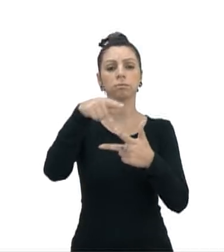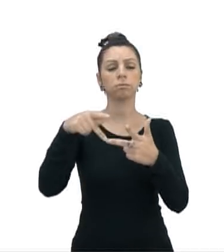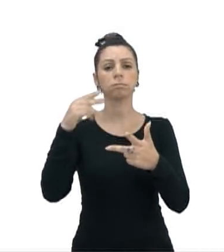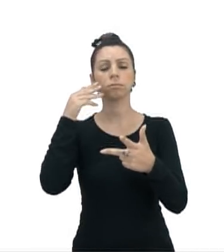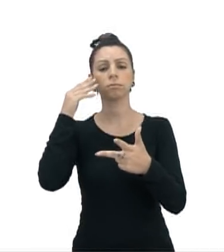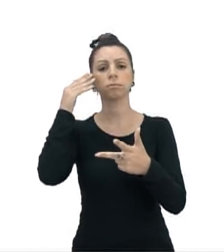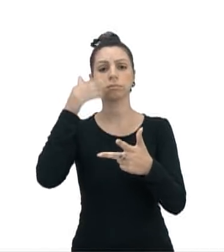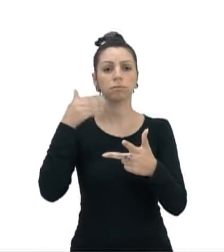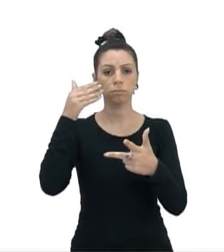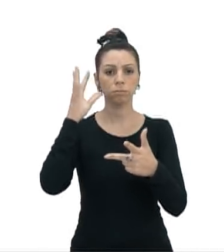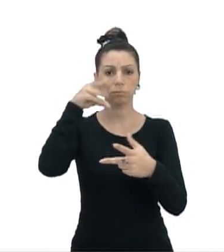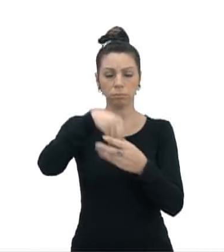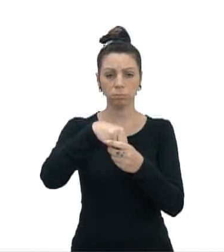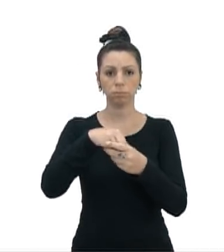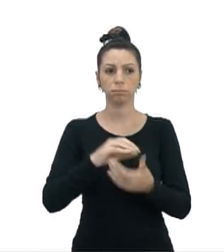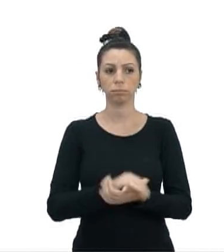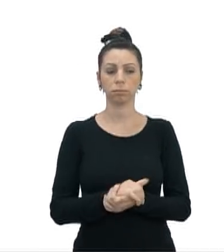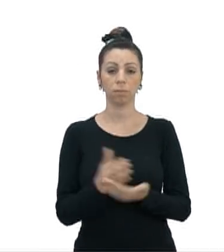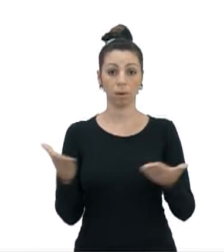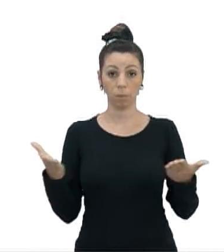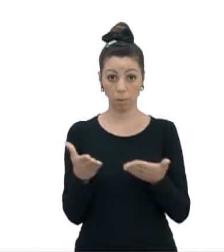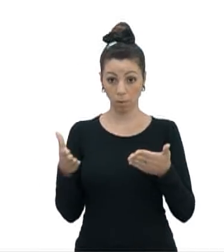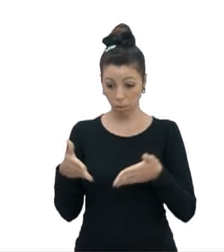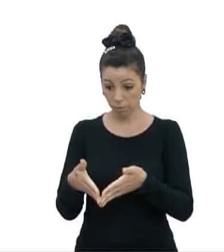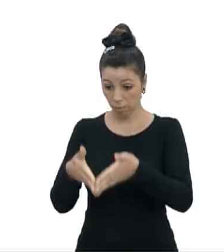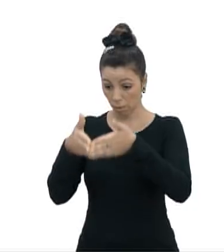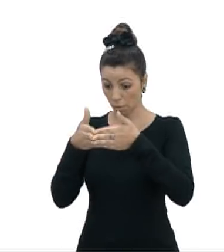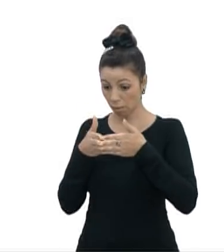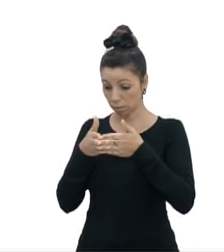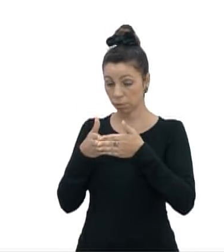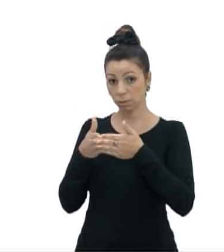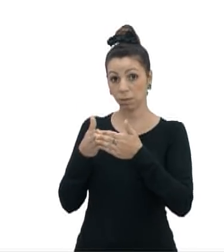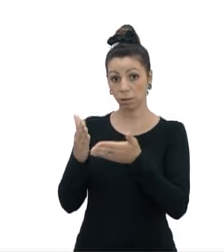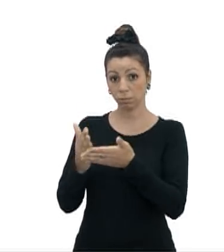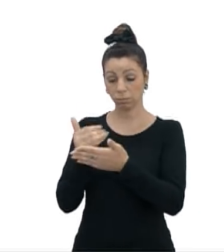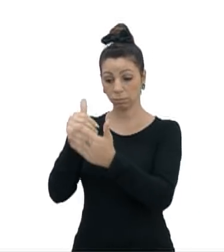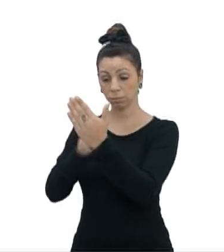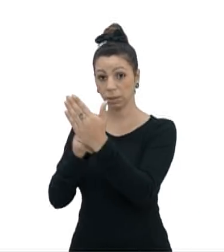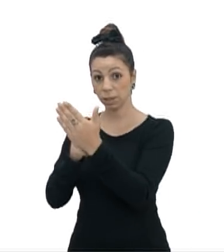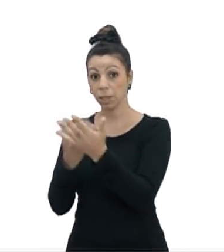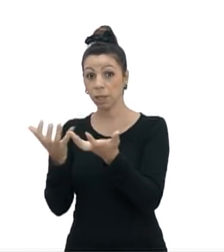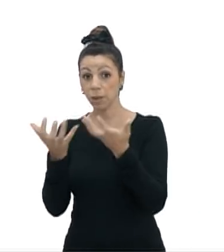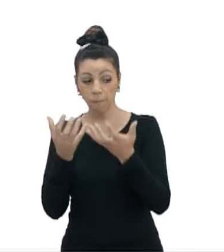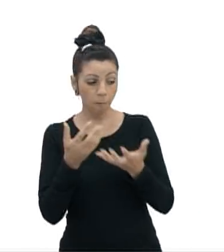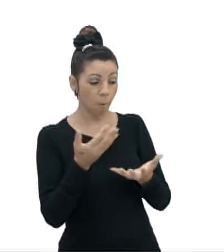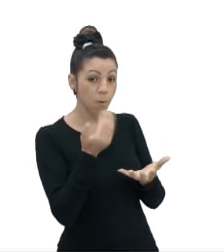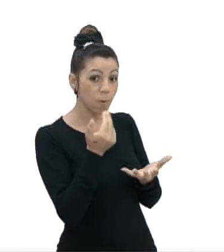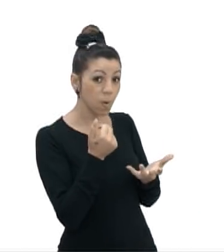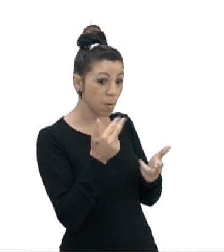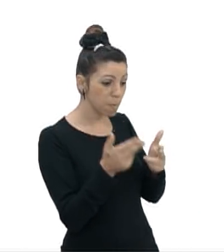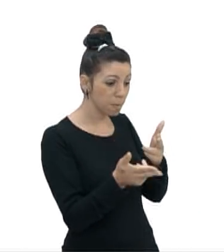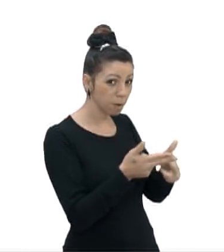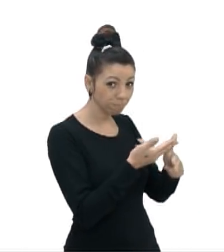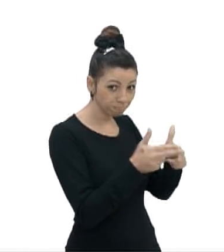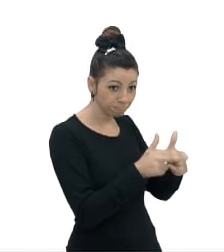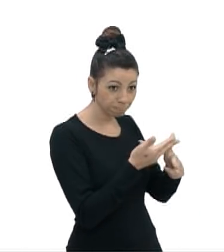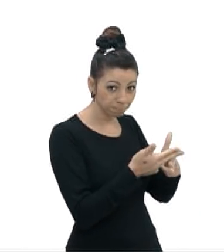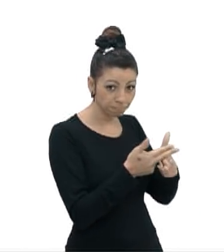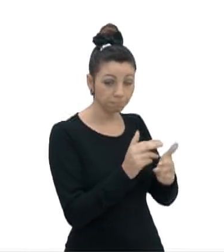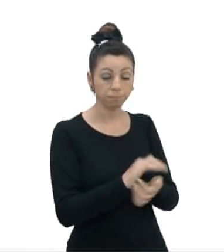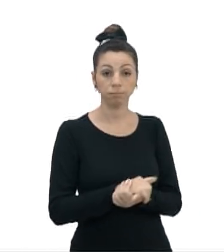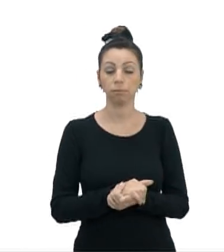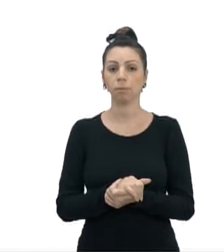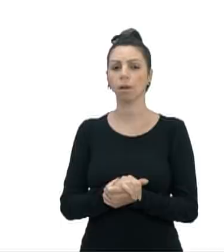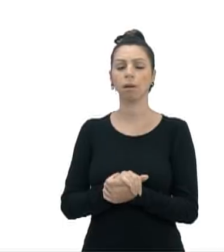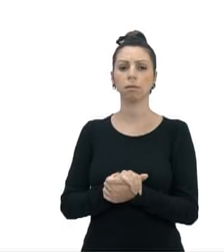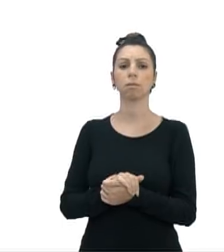trechinho, bom, agora você me dá licença, diário, que eu vou atacar esses bombons. Quais foram, então, o pronome a que ele se